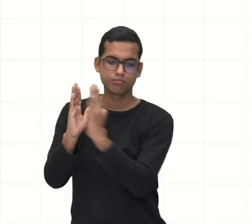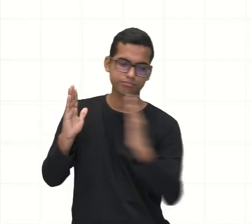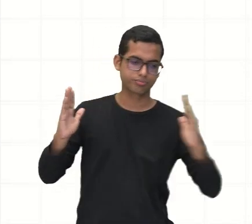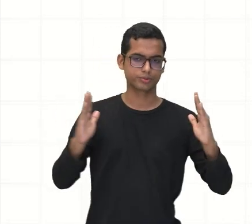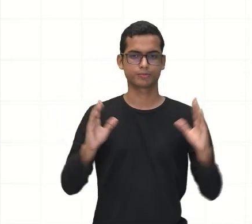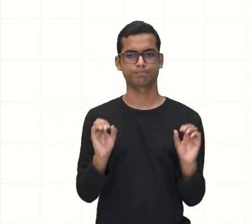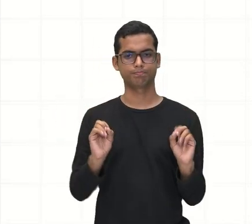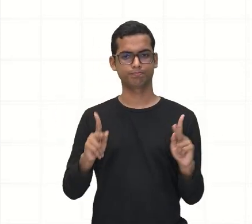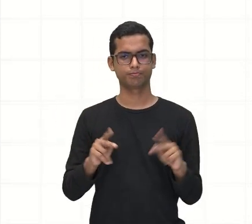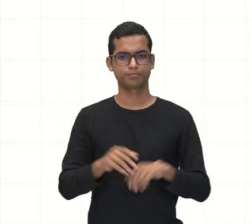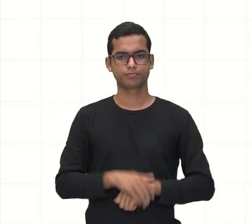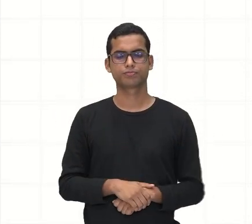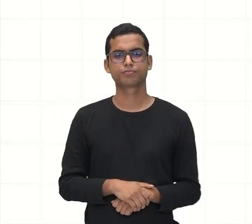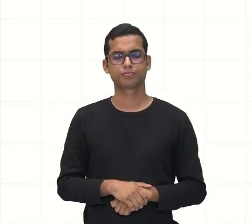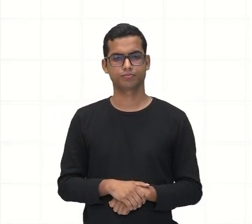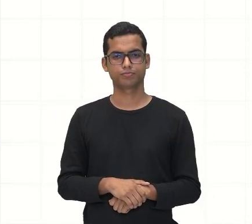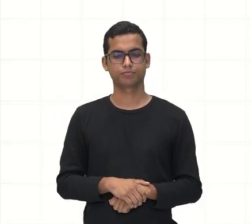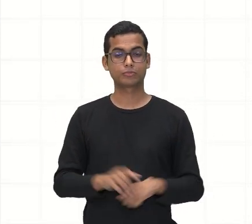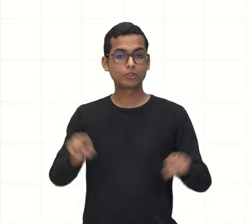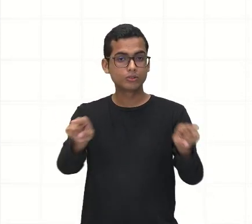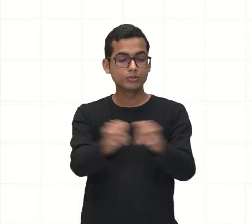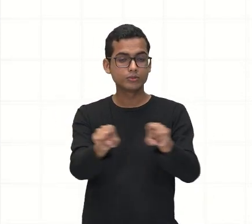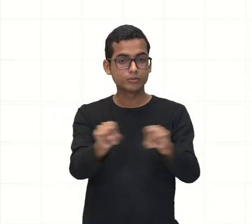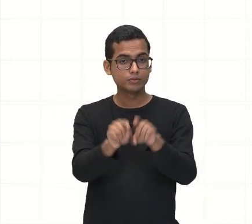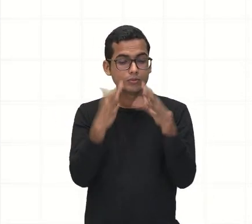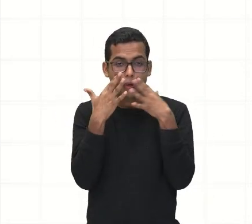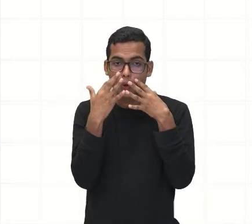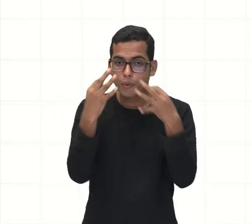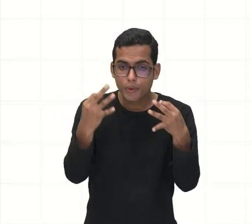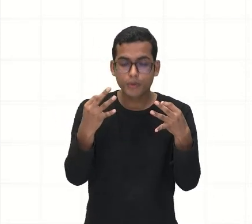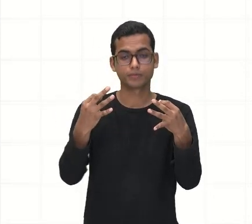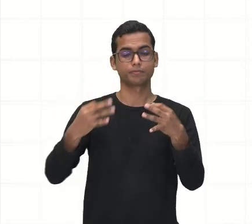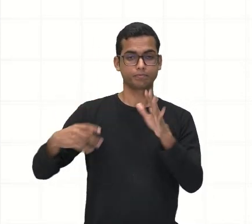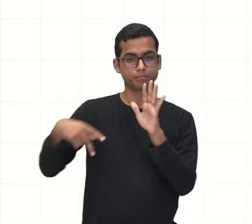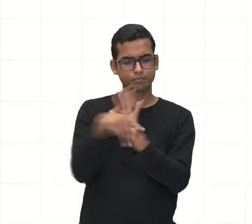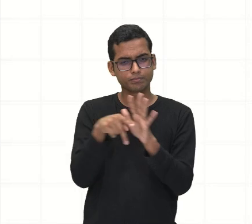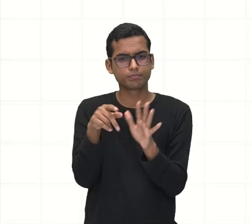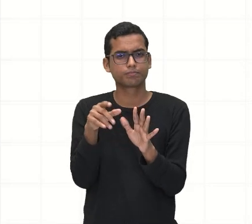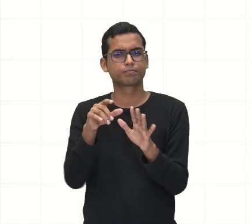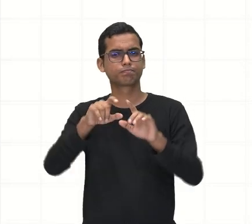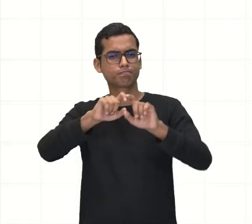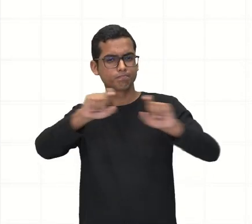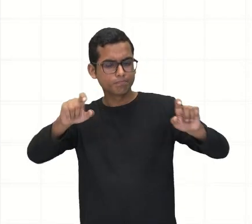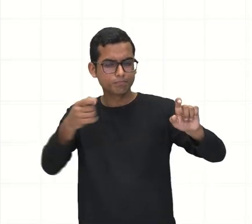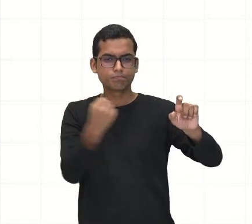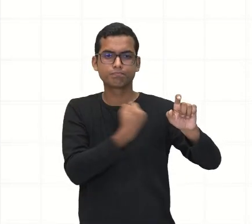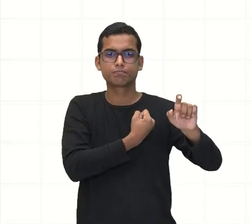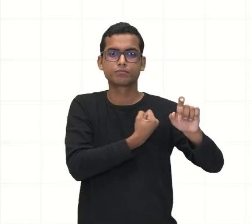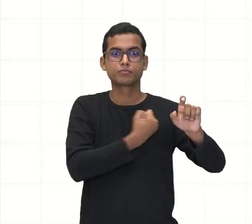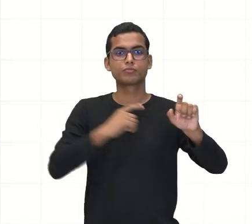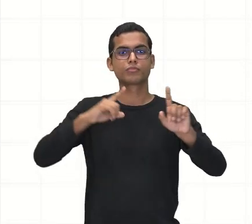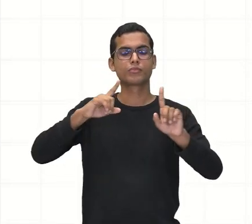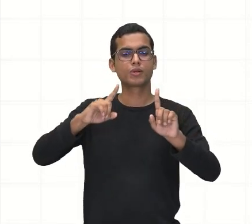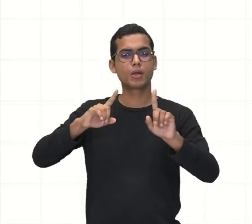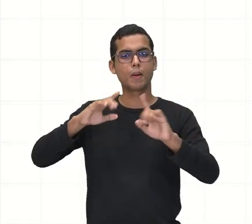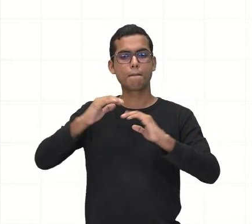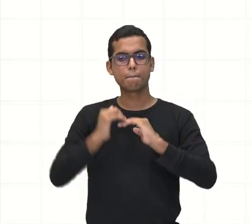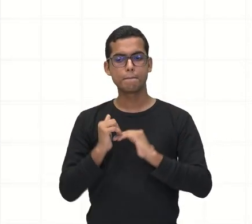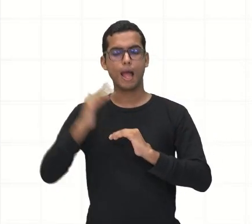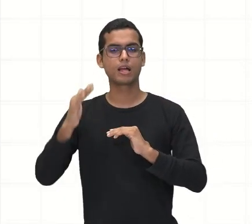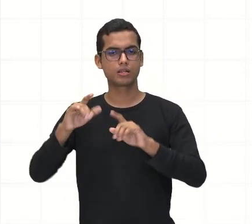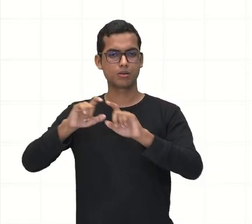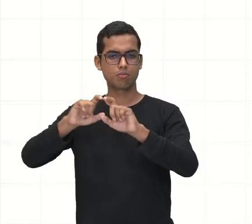tem que atentar também para esse outro detalhe, ó. Se a expressão apresentar mais de uma operação com a mesma prioridade,